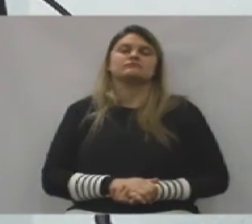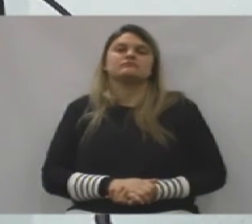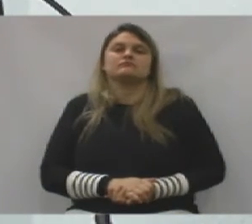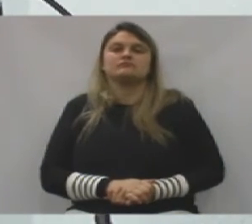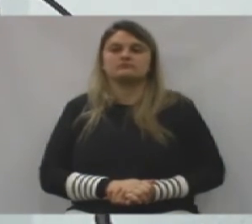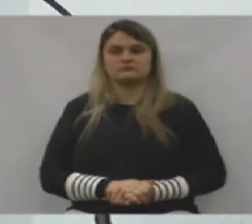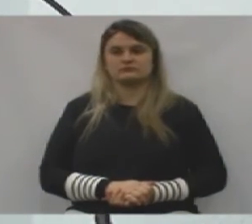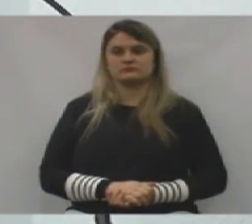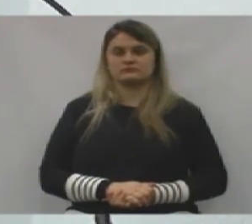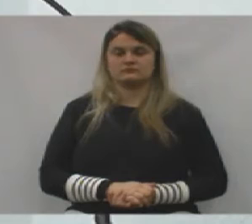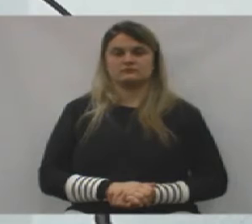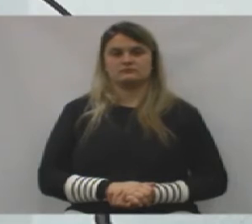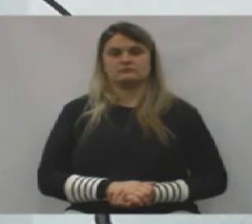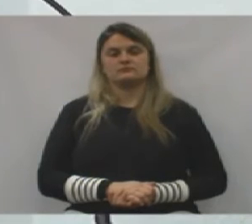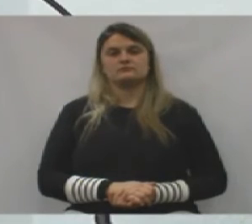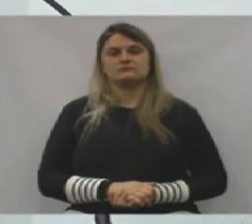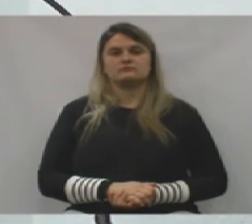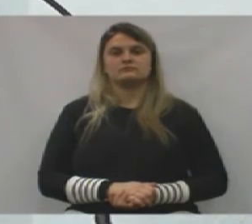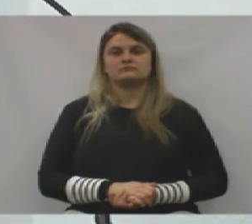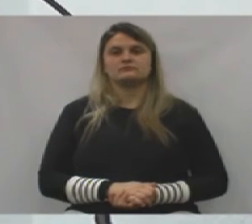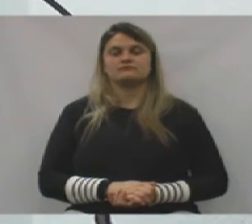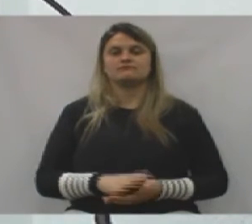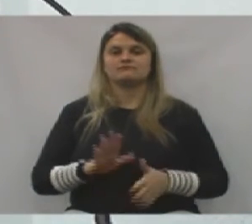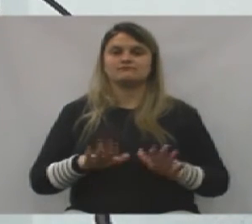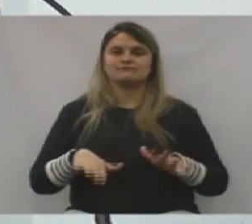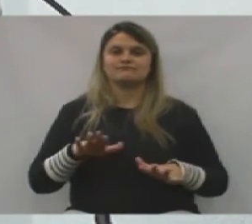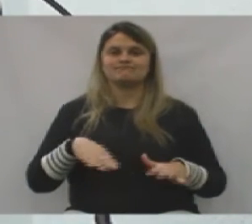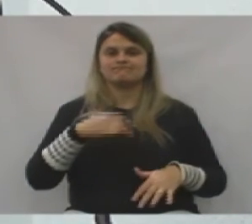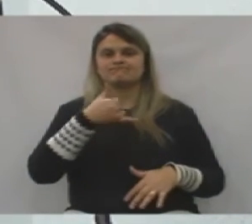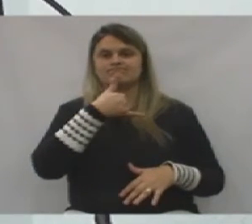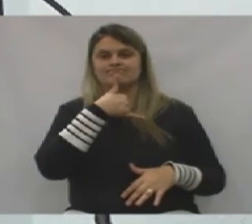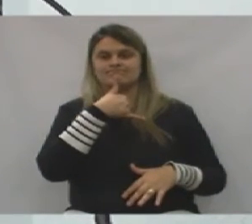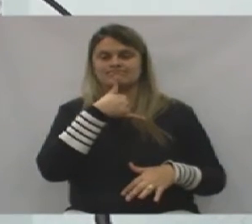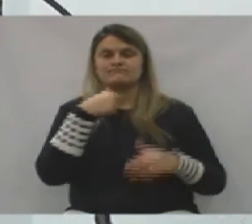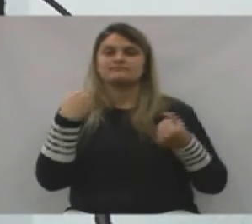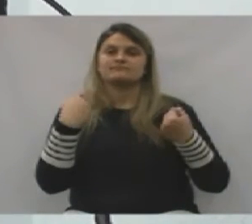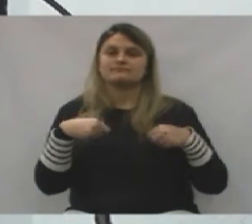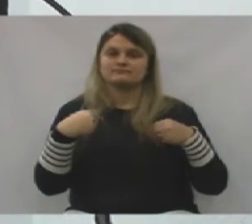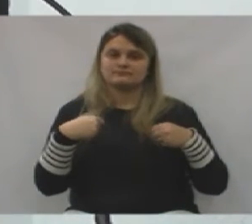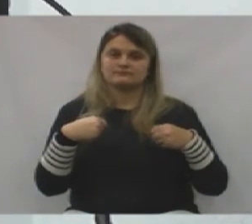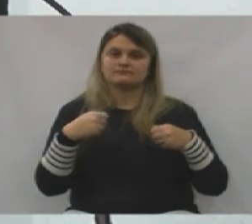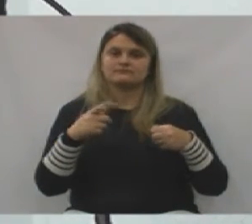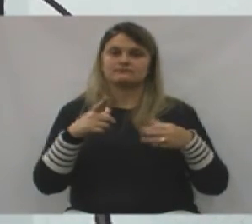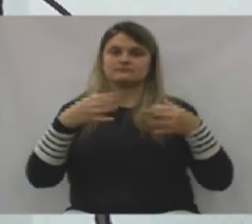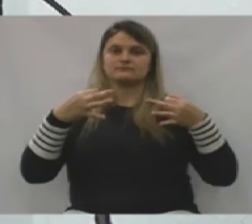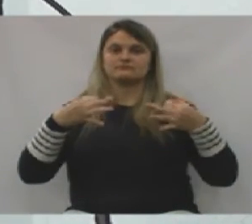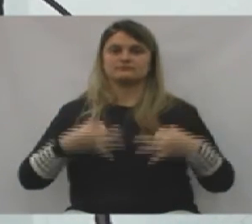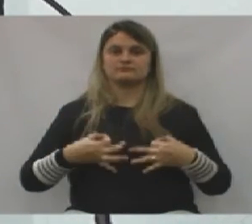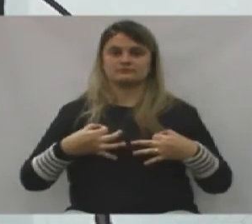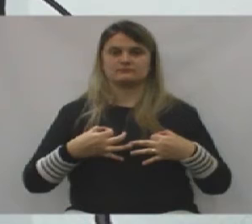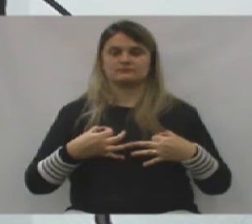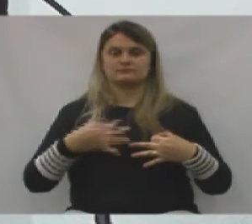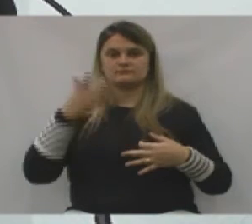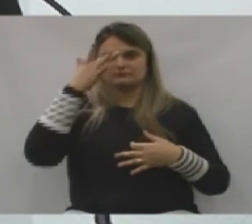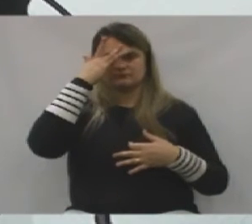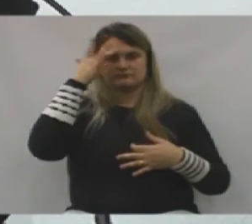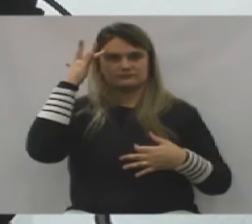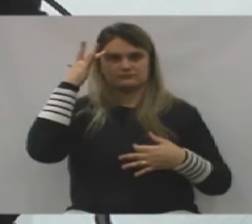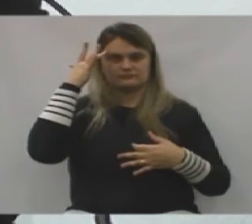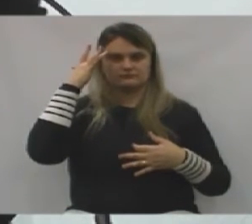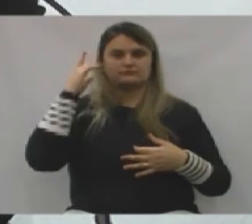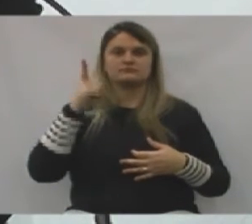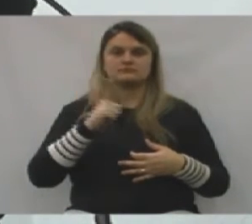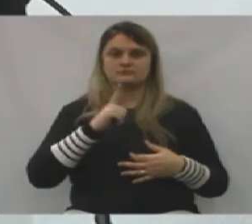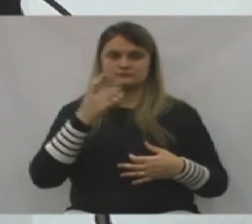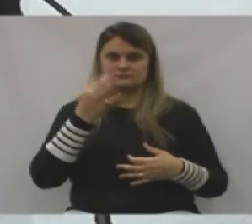um evento de aniversário. Então, nós precisamos dar dignidade para esse pessoal. E